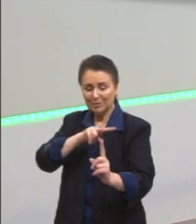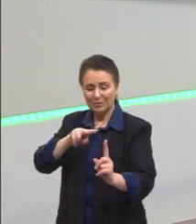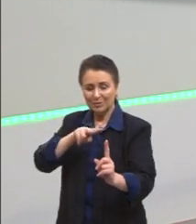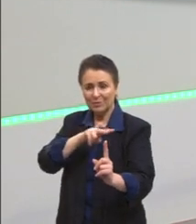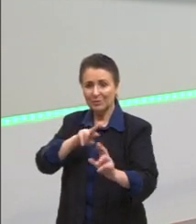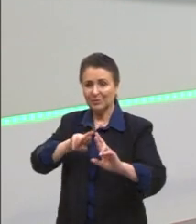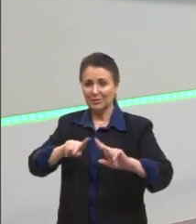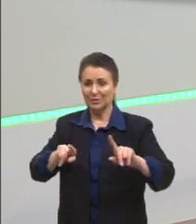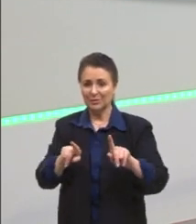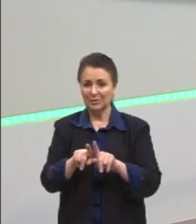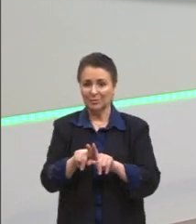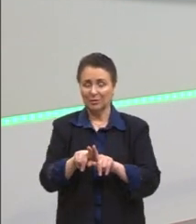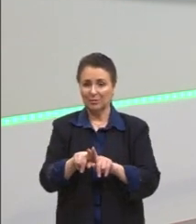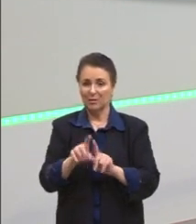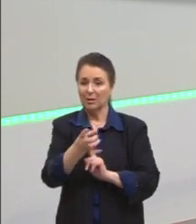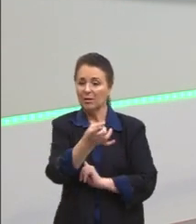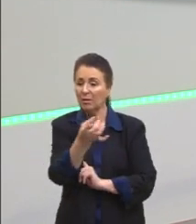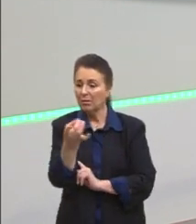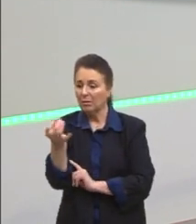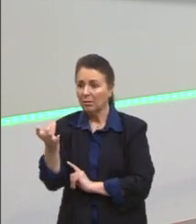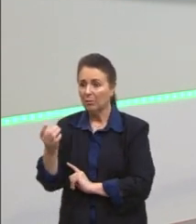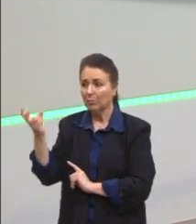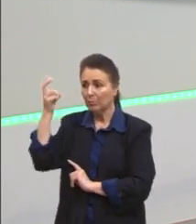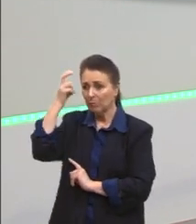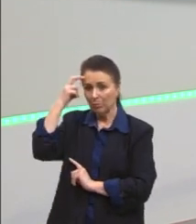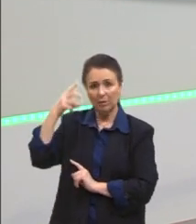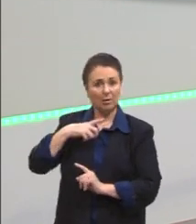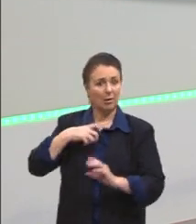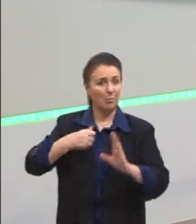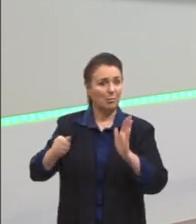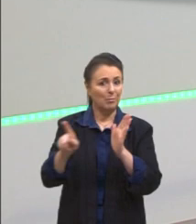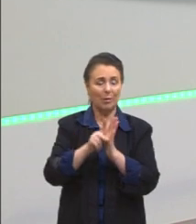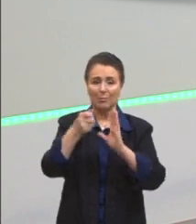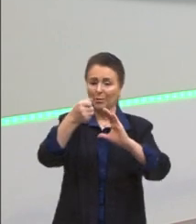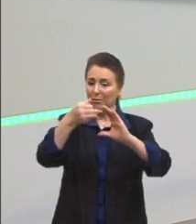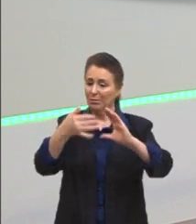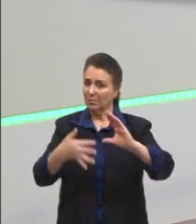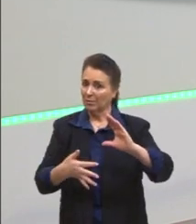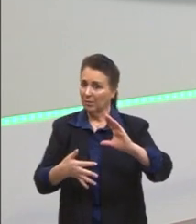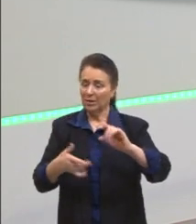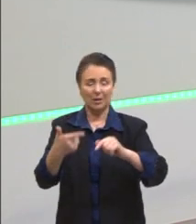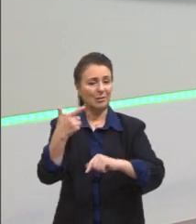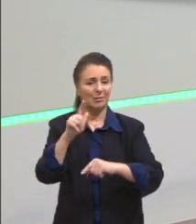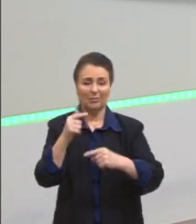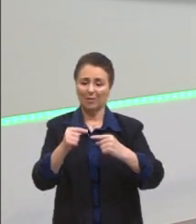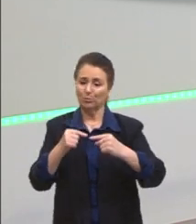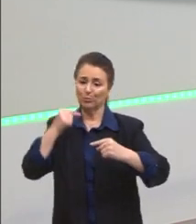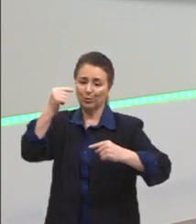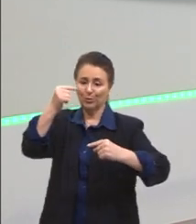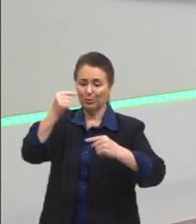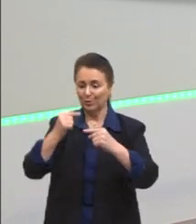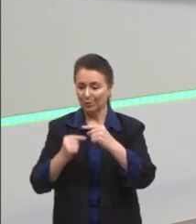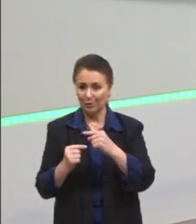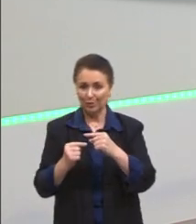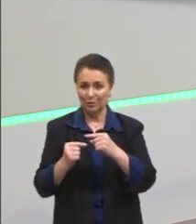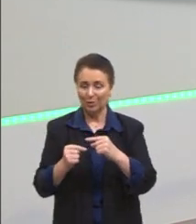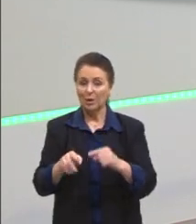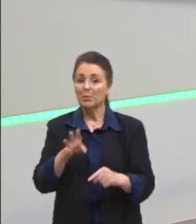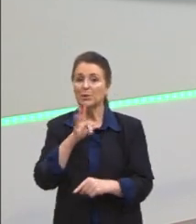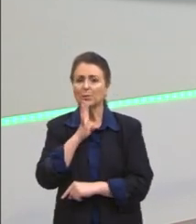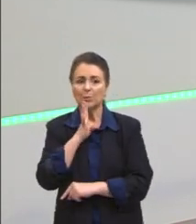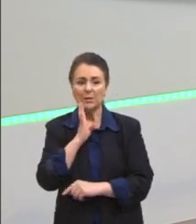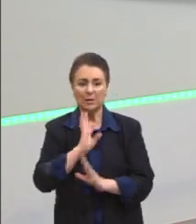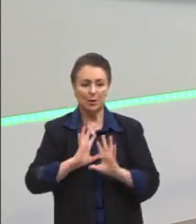né Cada cultura com suas característica músicas não existe uma cultura superior a outra mas nós conhecemos e